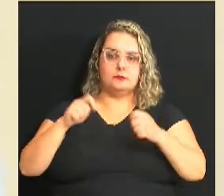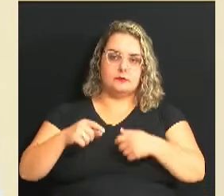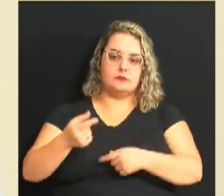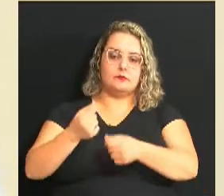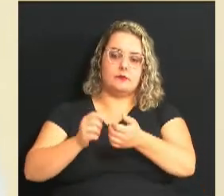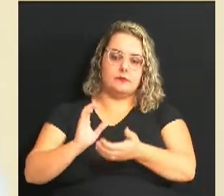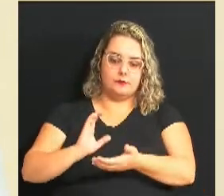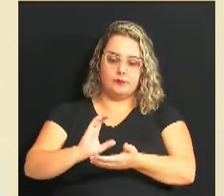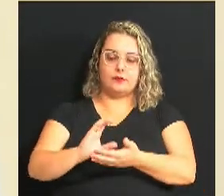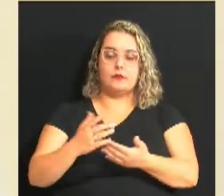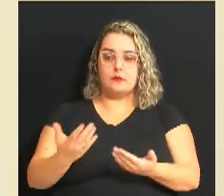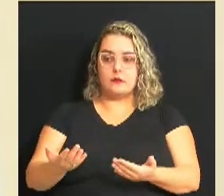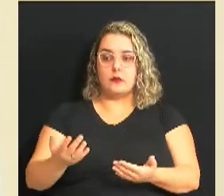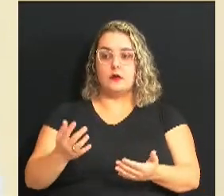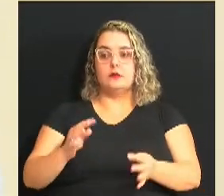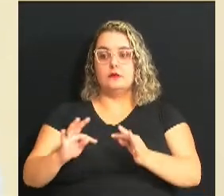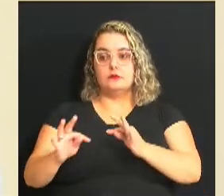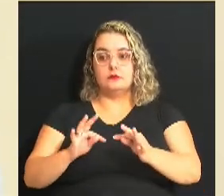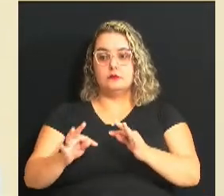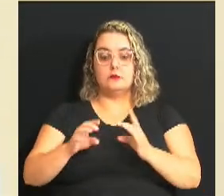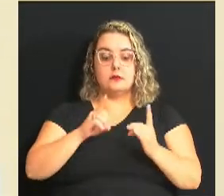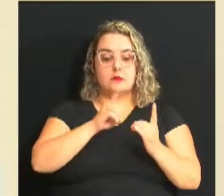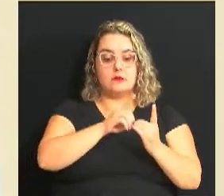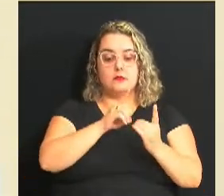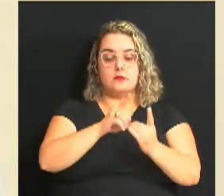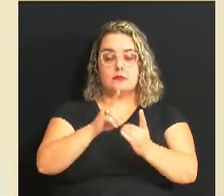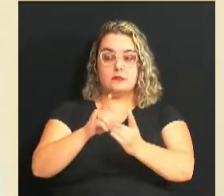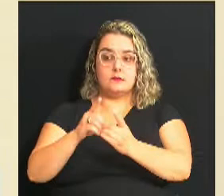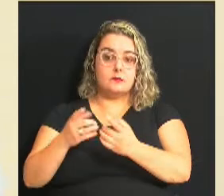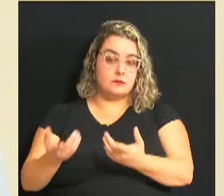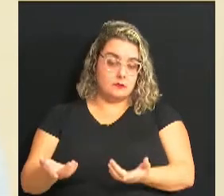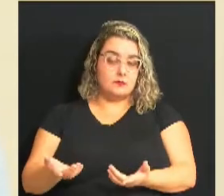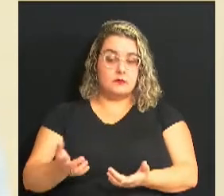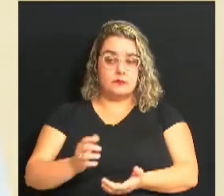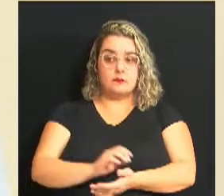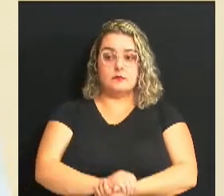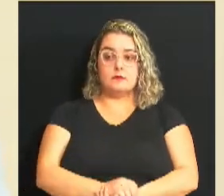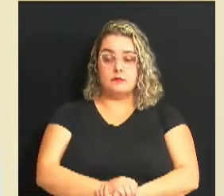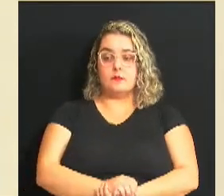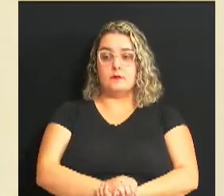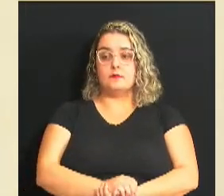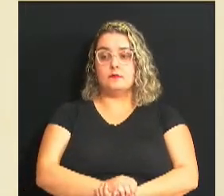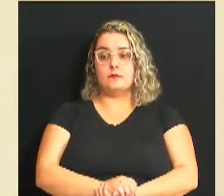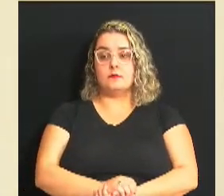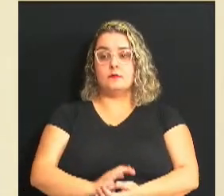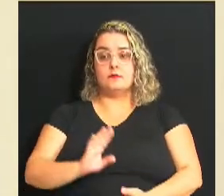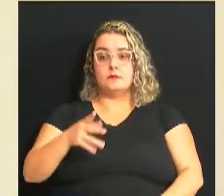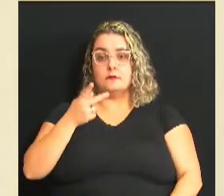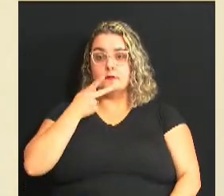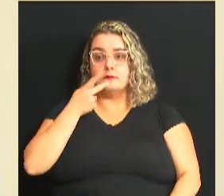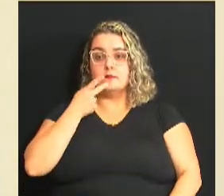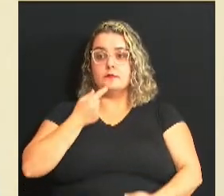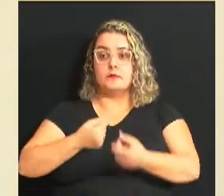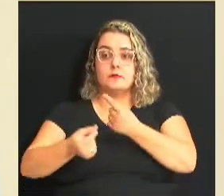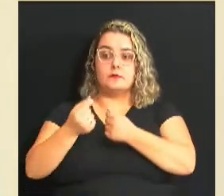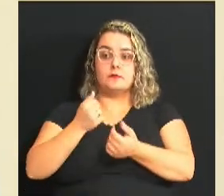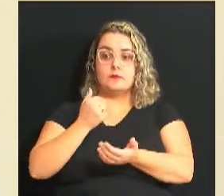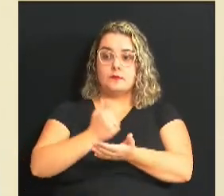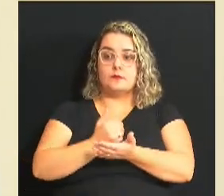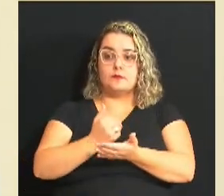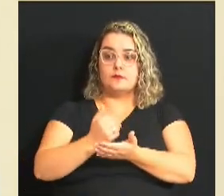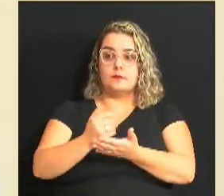hoje tecnicamente atende. E quando a gente fala assim, né, financiamento do